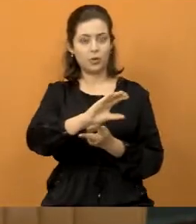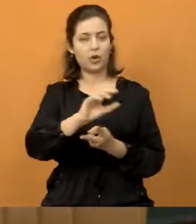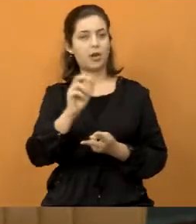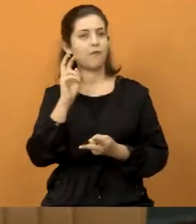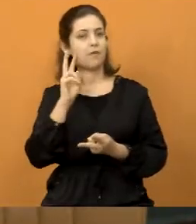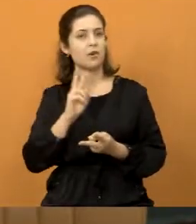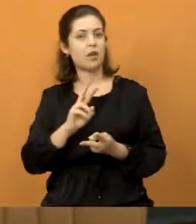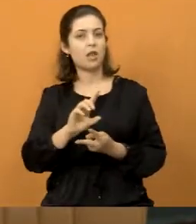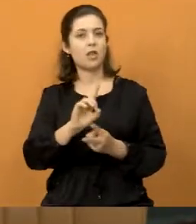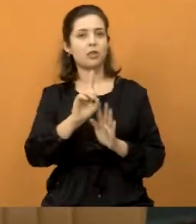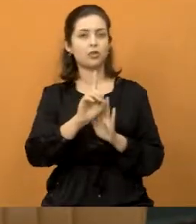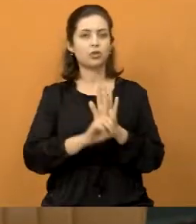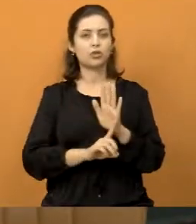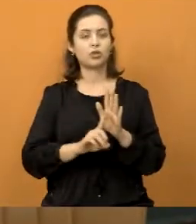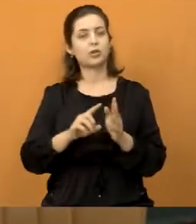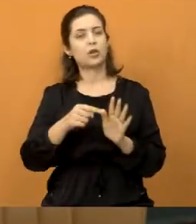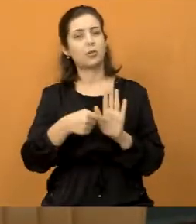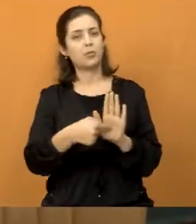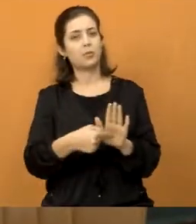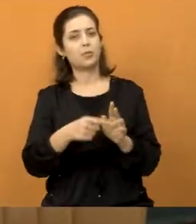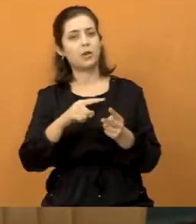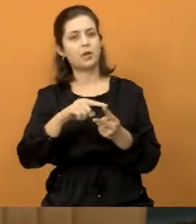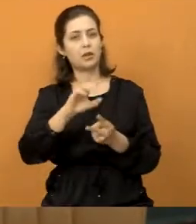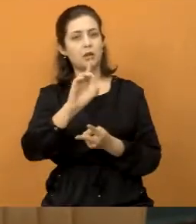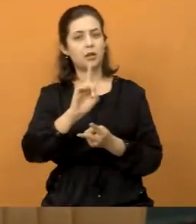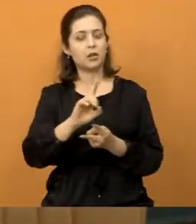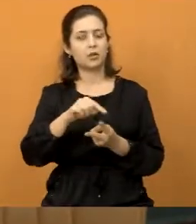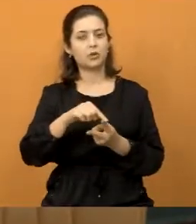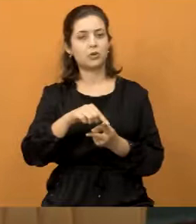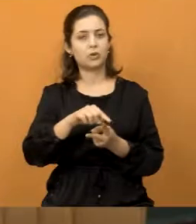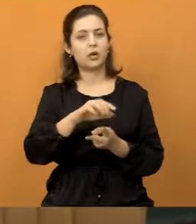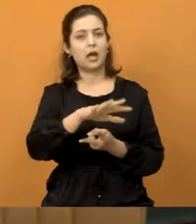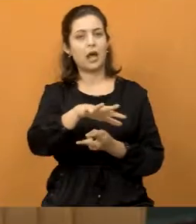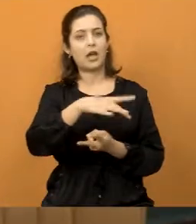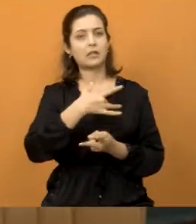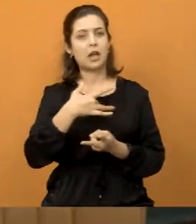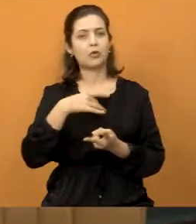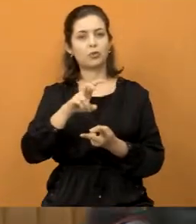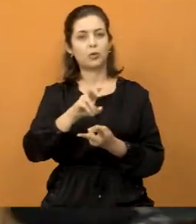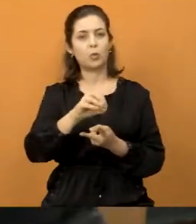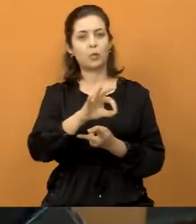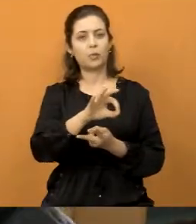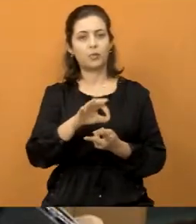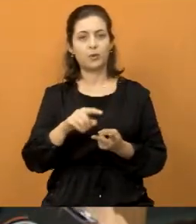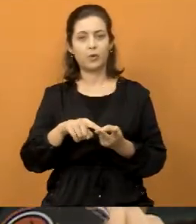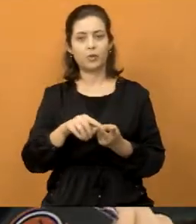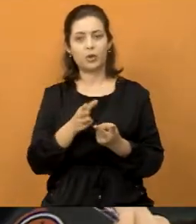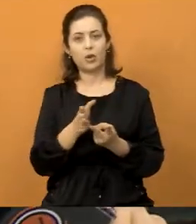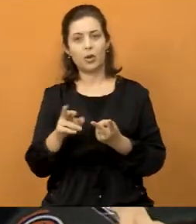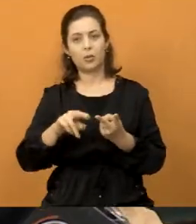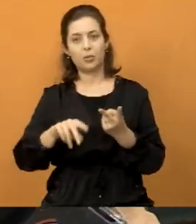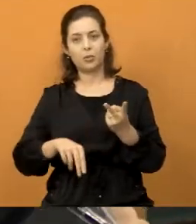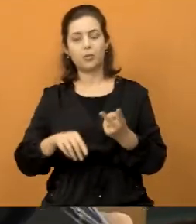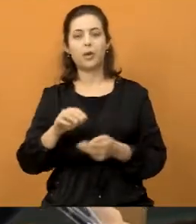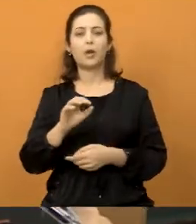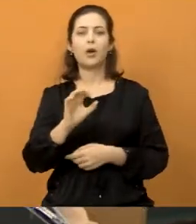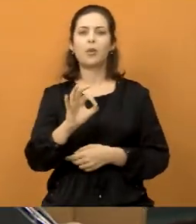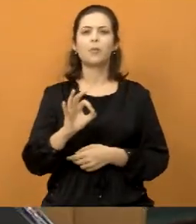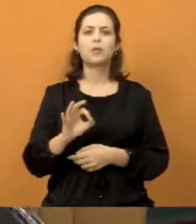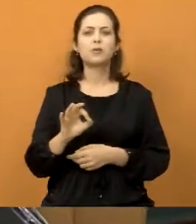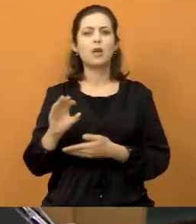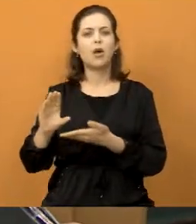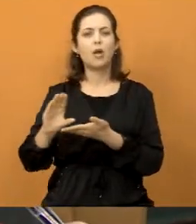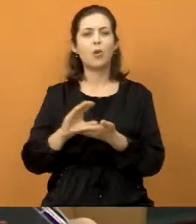vereador tem direito a indicar no orçamento tem de ser aplicado na área da saúde e qual a porcentagem então da